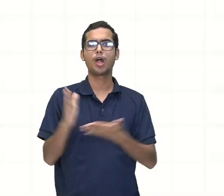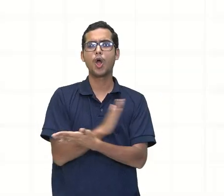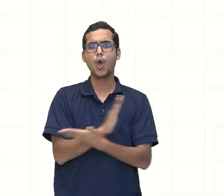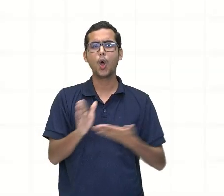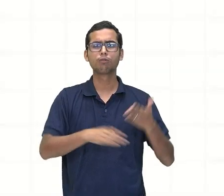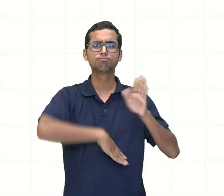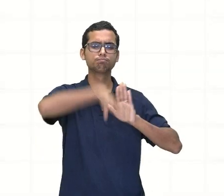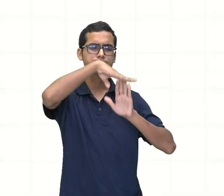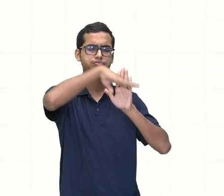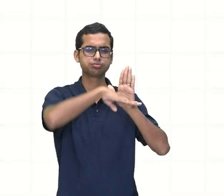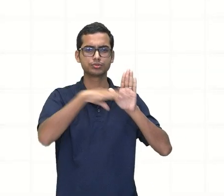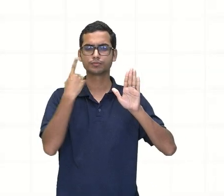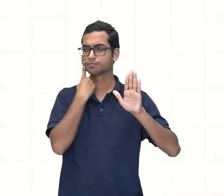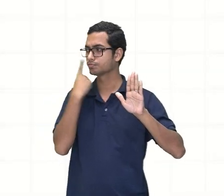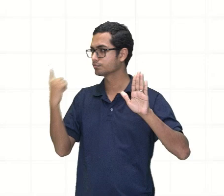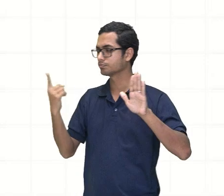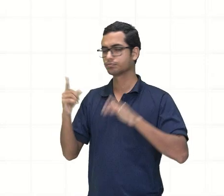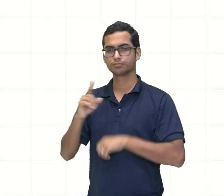lá.